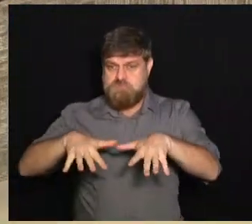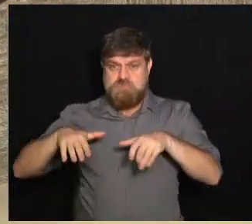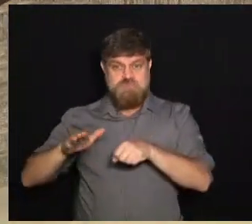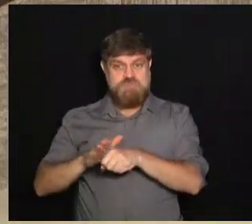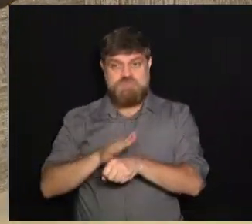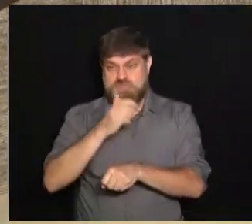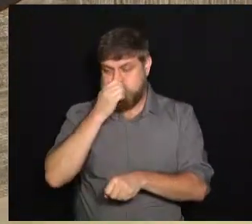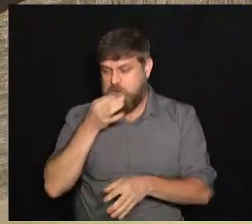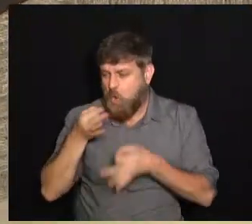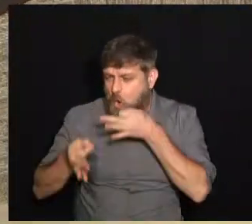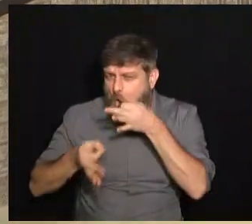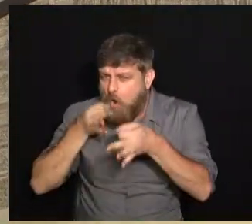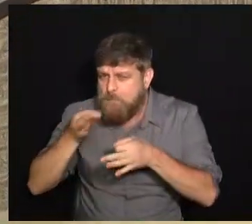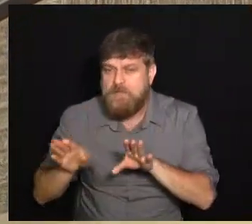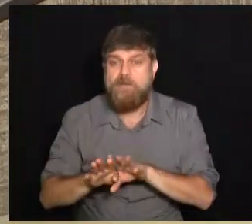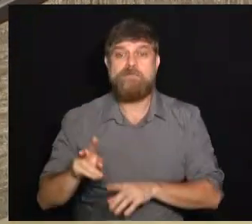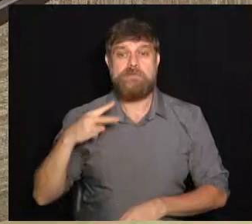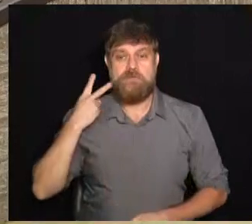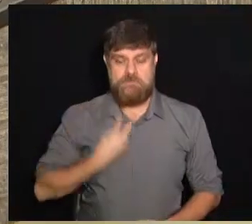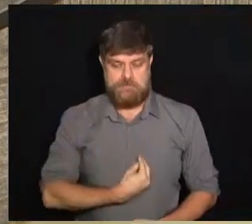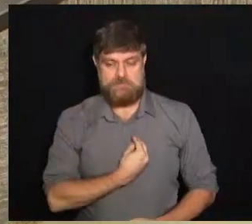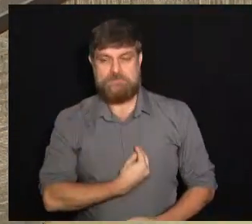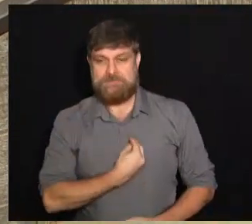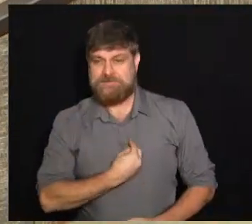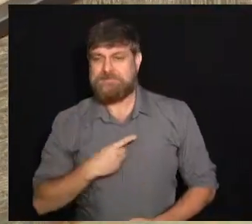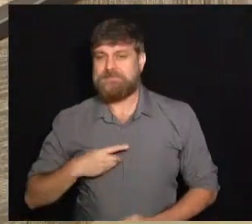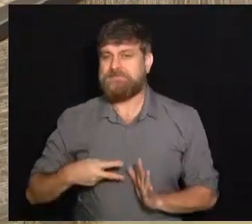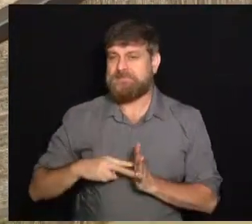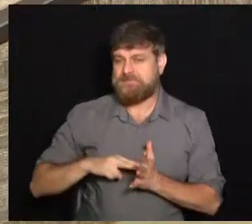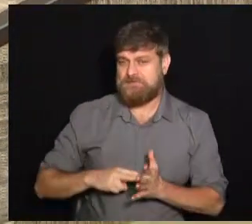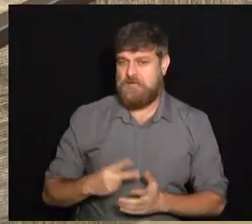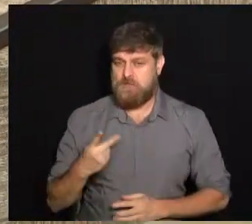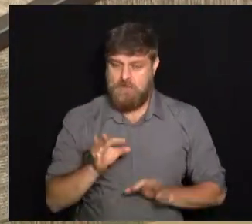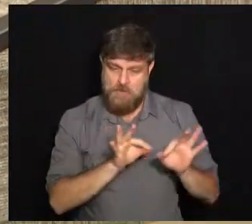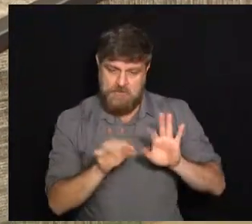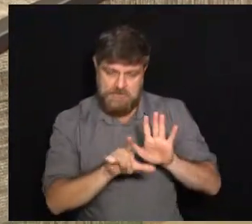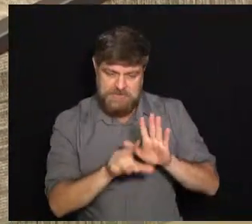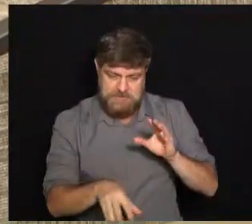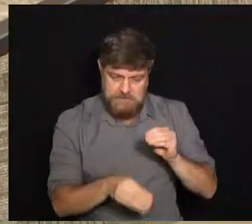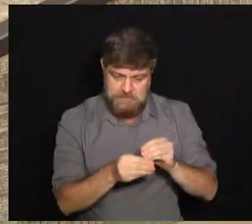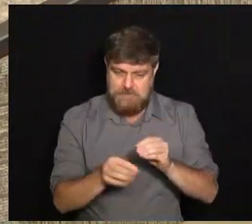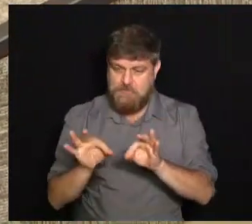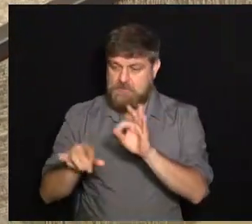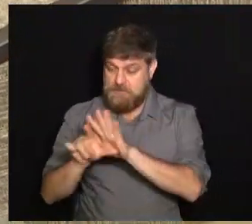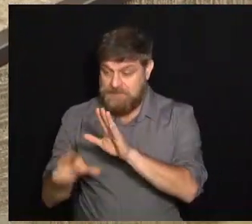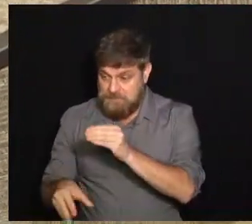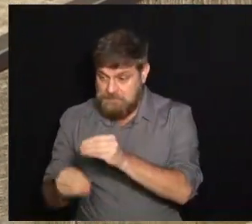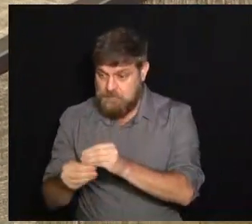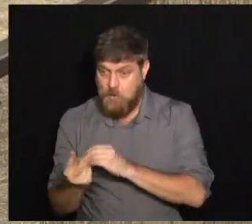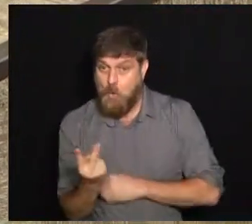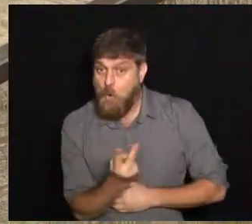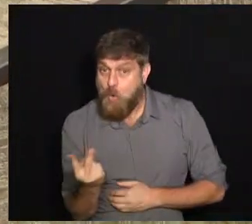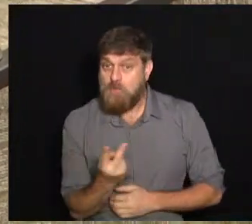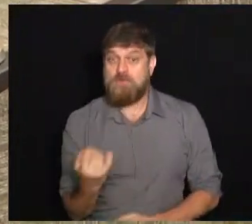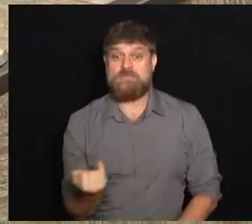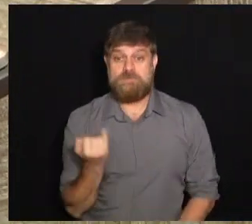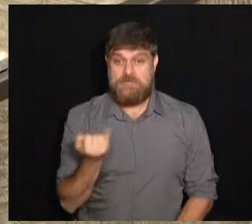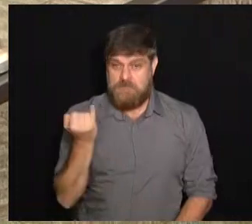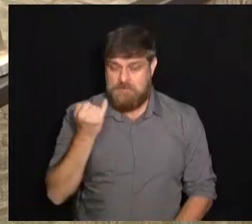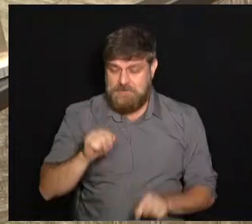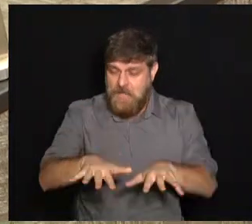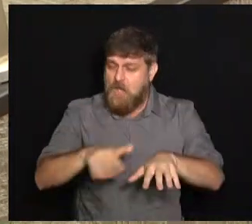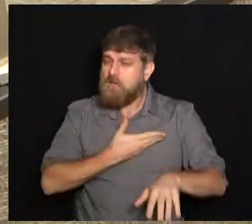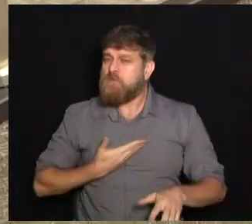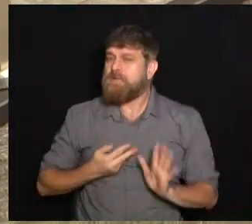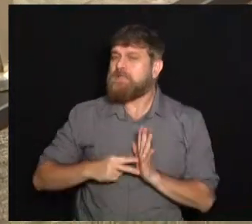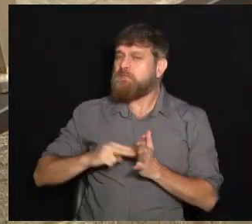participando, os vereadores também. Significa que esses dois temas são de suma importância e esta audiência, ela